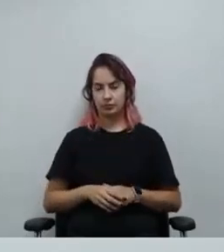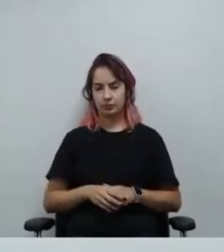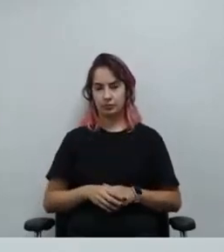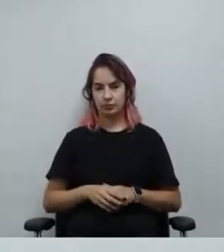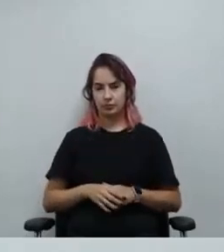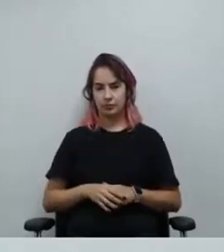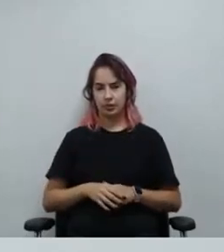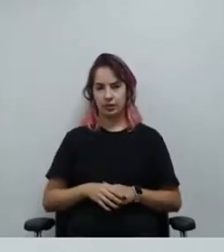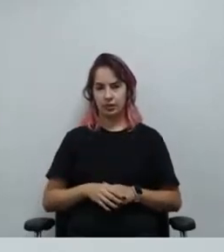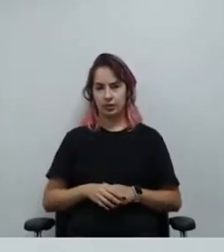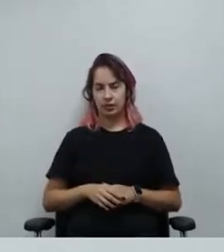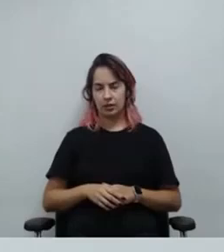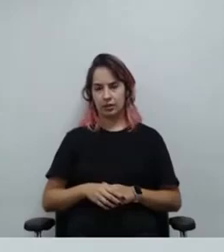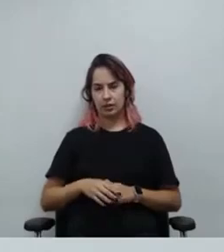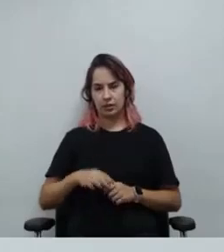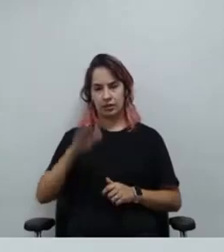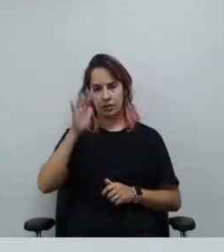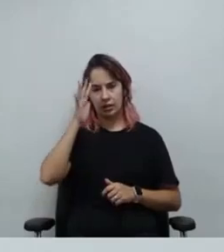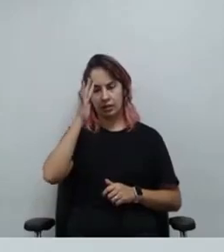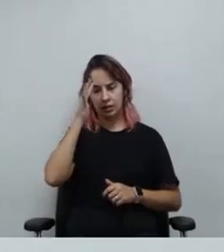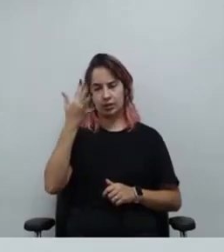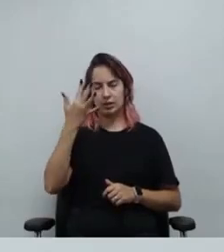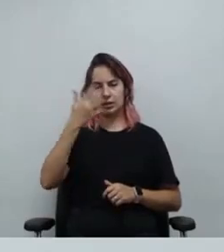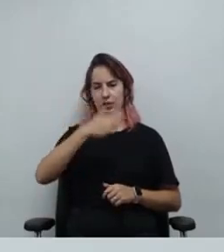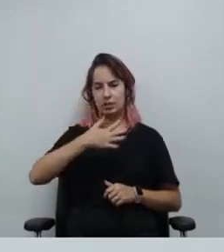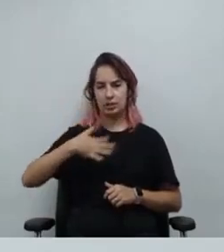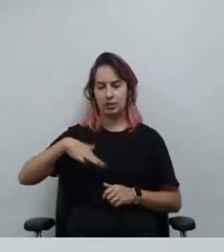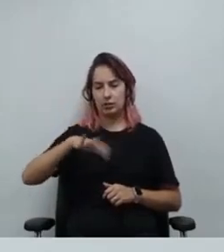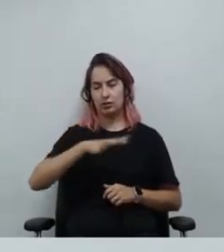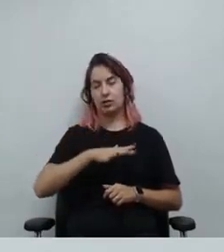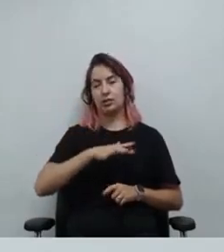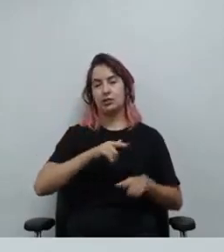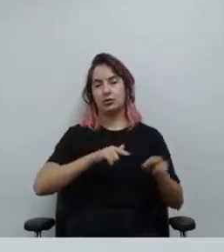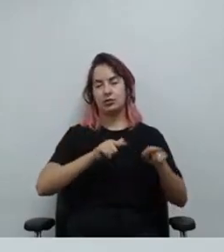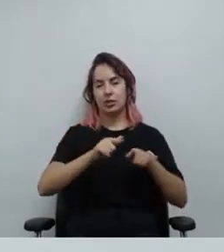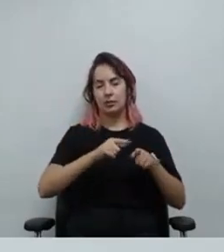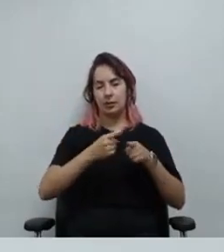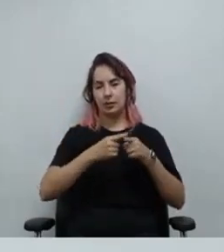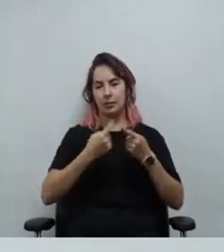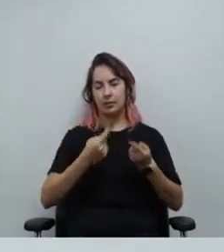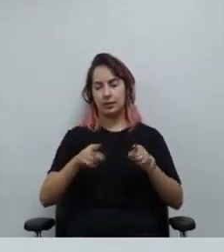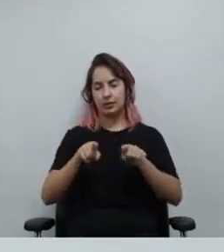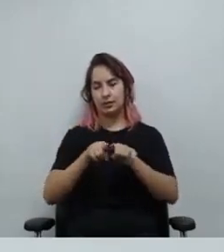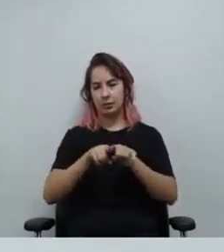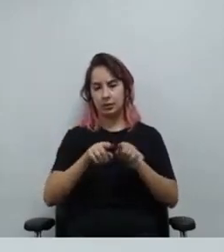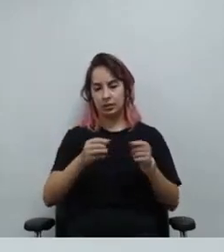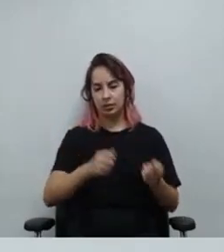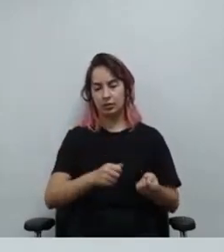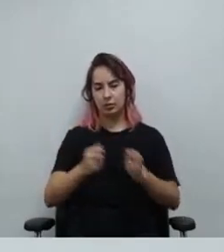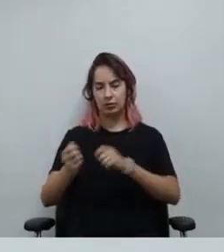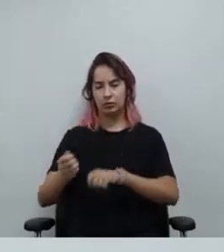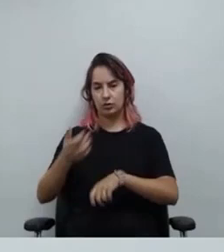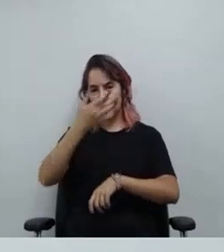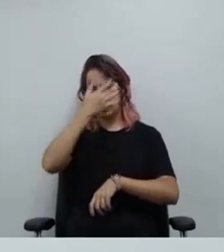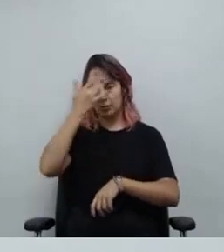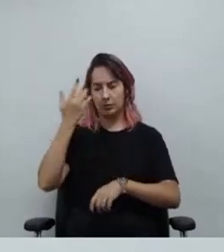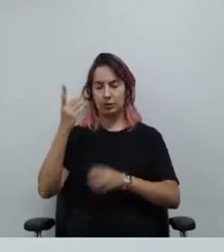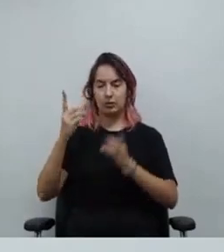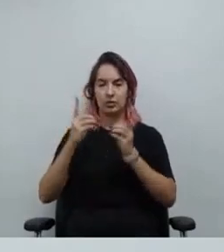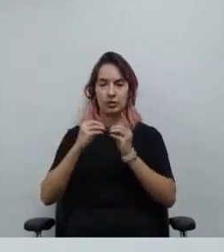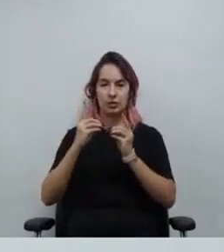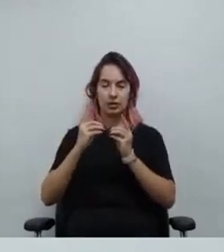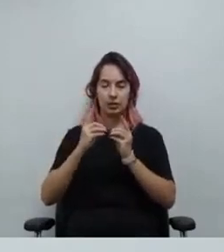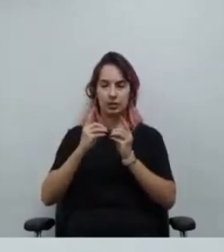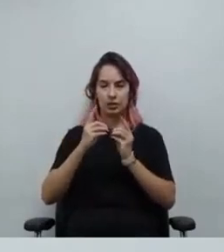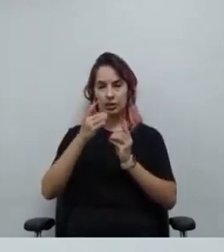crises no ambiente de trabalho, situações que não se espera que aconteçam, mas fazem parte do dia a dia de quem atende um grande volume de usuários e